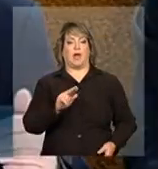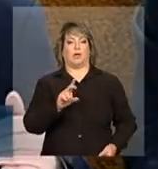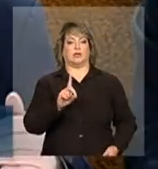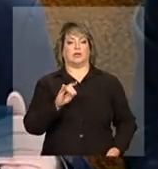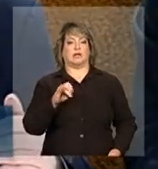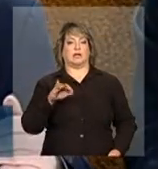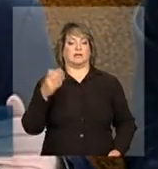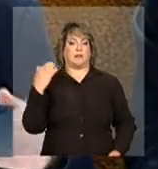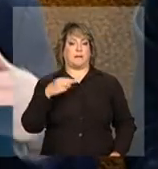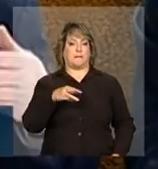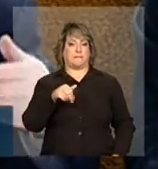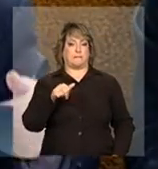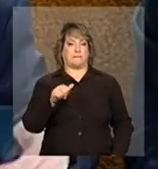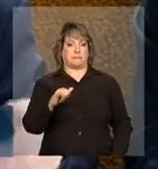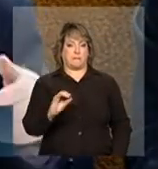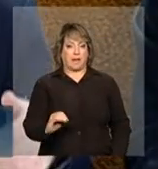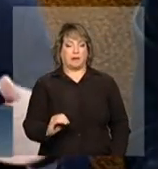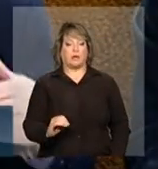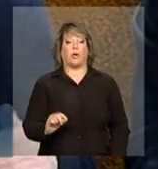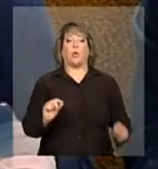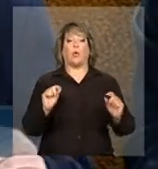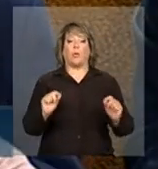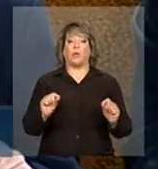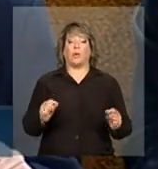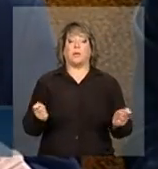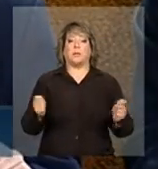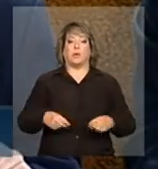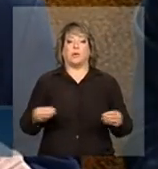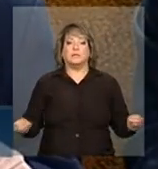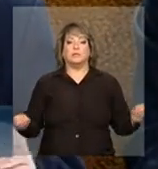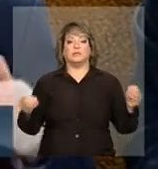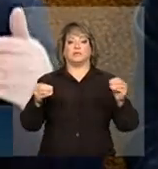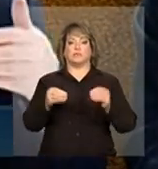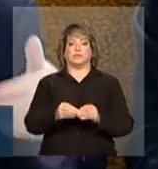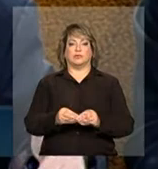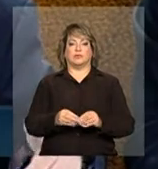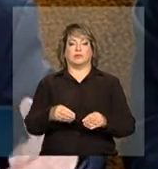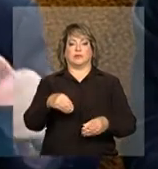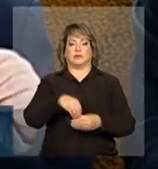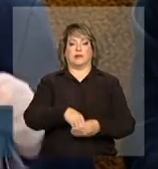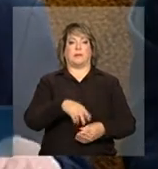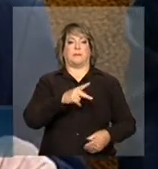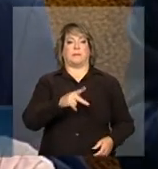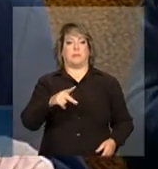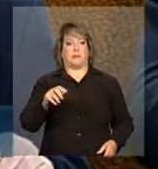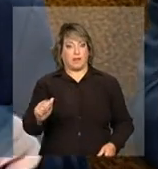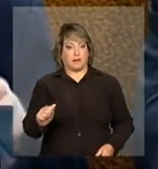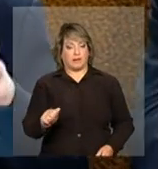maio, aquilo que pôde ser incorporado no PPA,